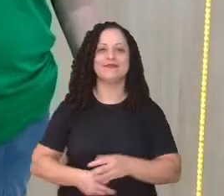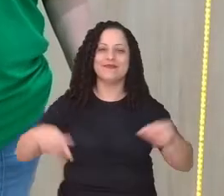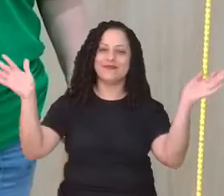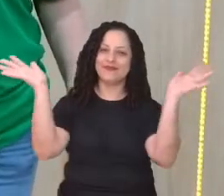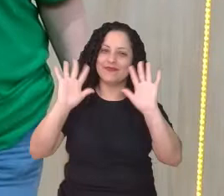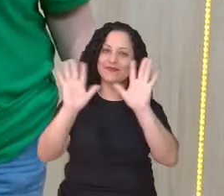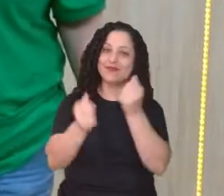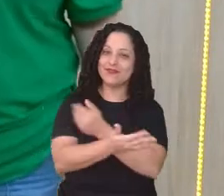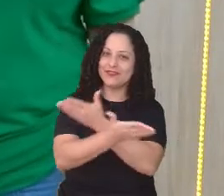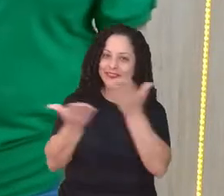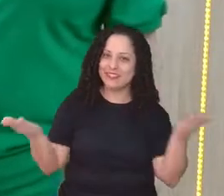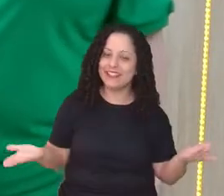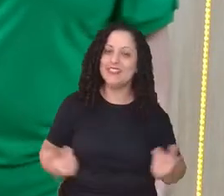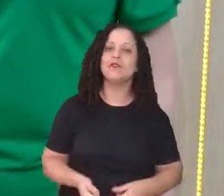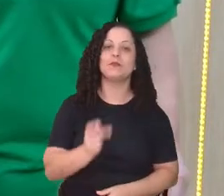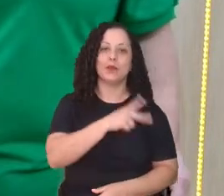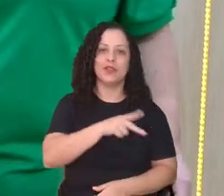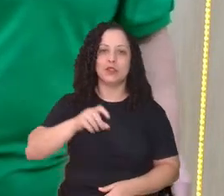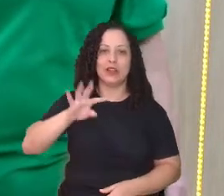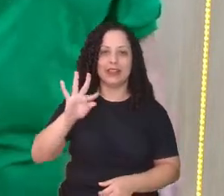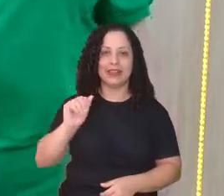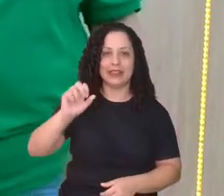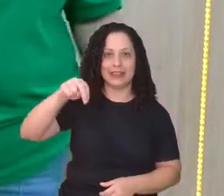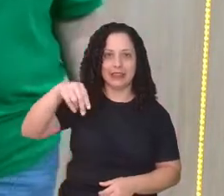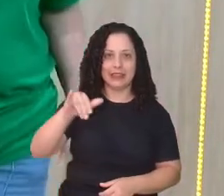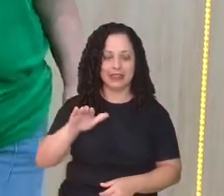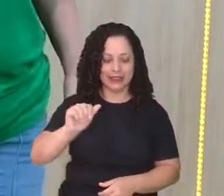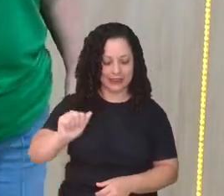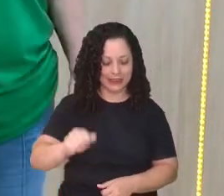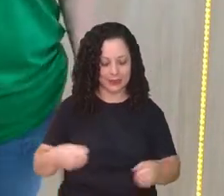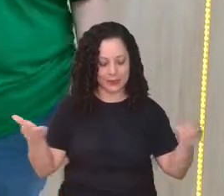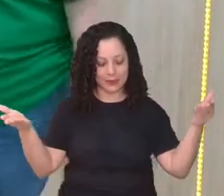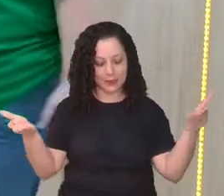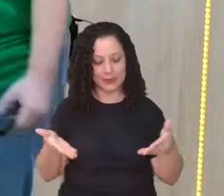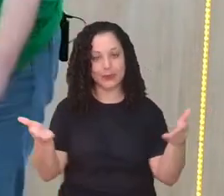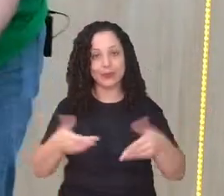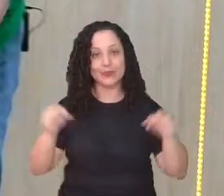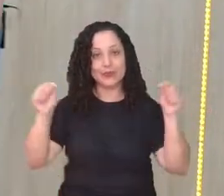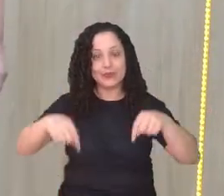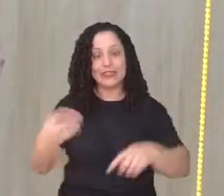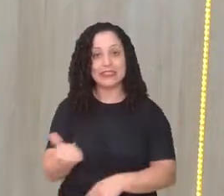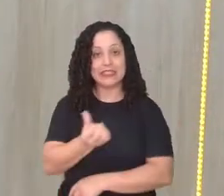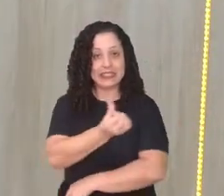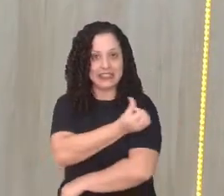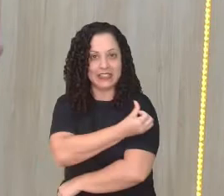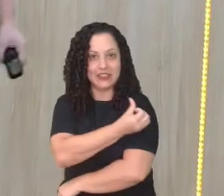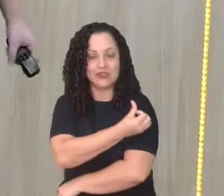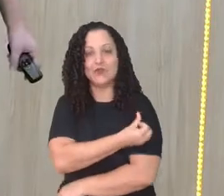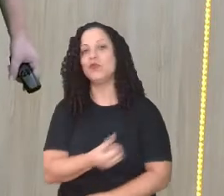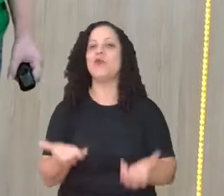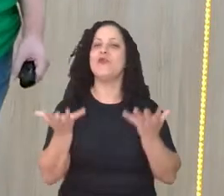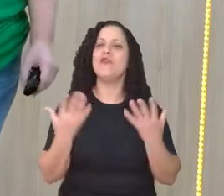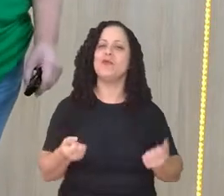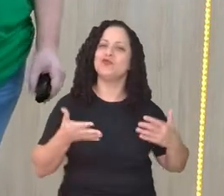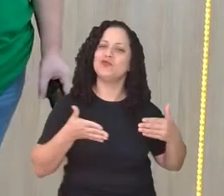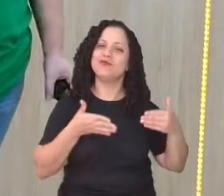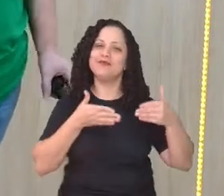Oi, turma! Sou Tânia Paredes, professora de matemática, e hoje, nessa aula do sexto ano, vamos dar